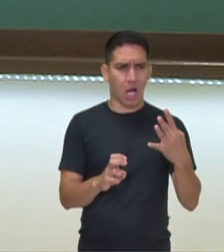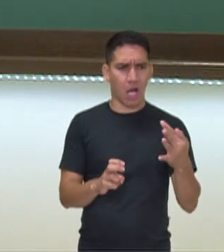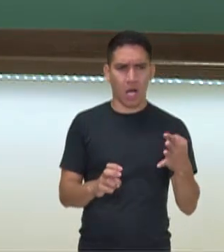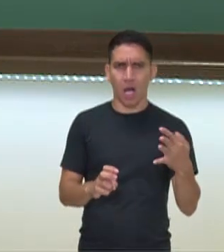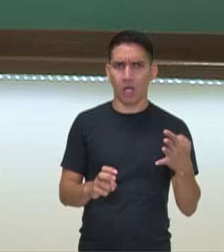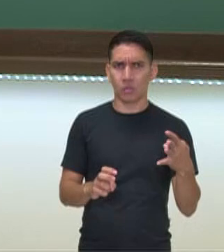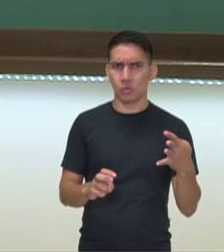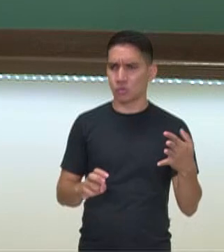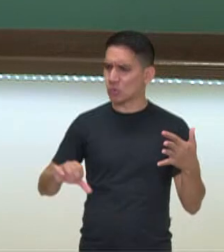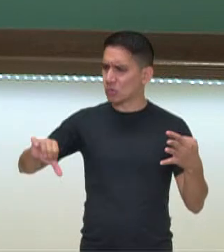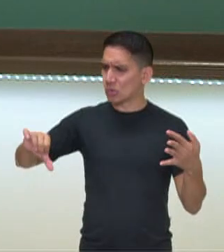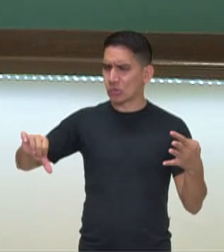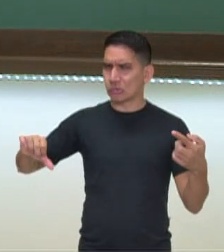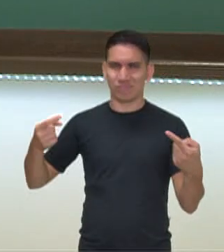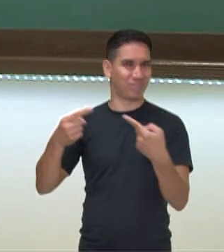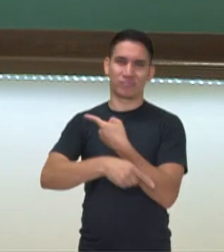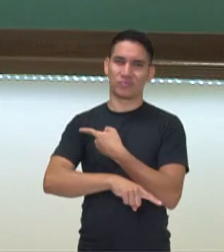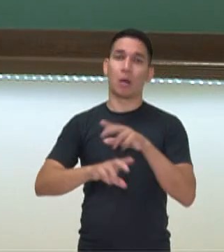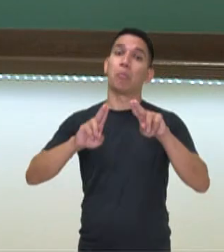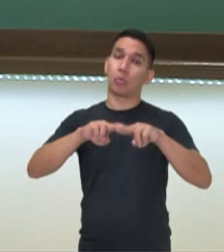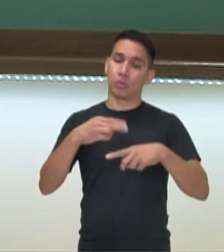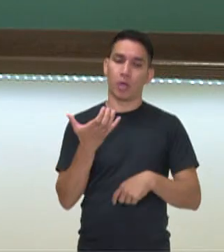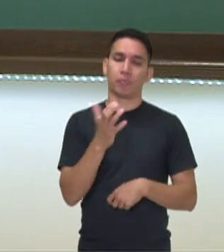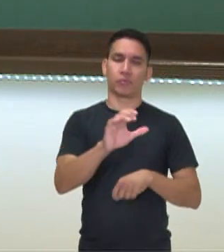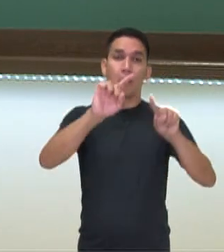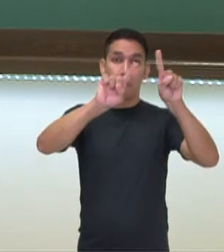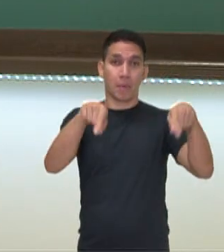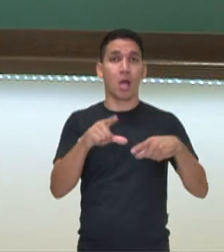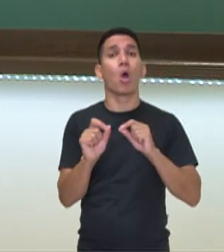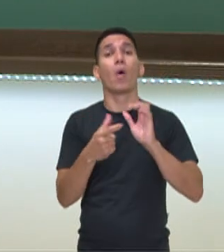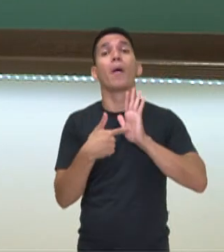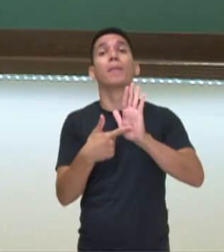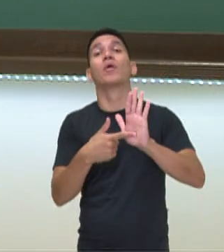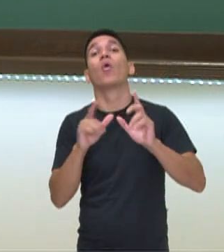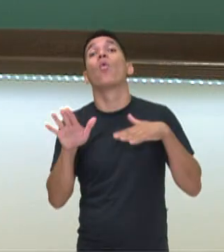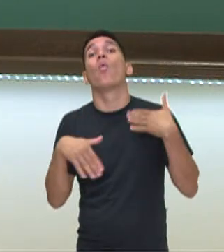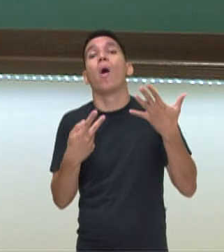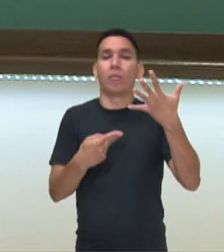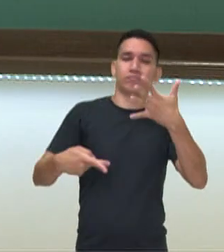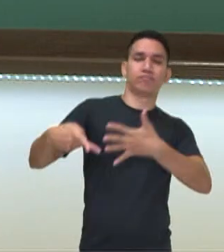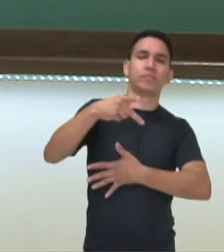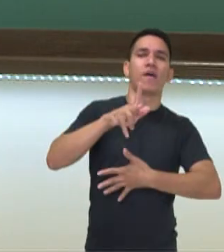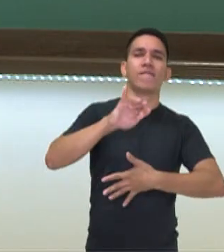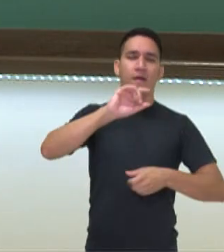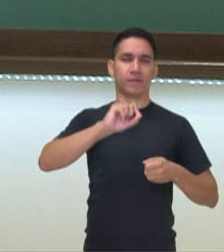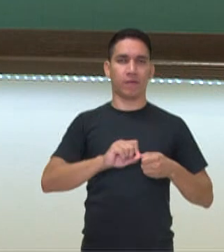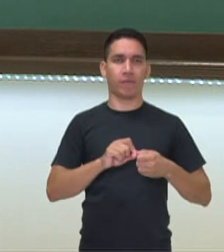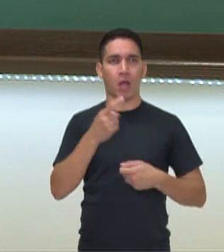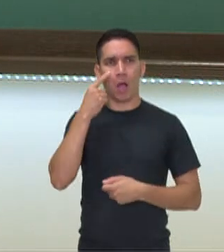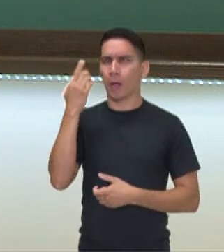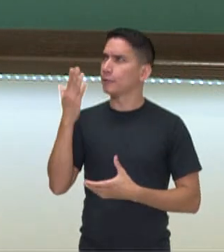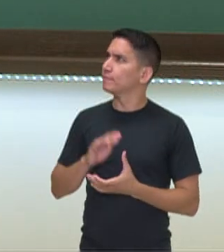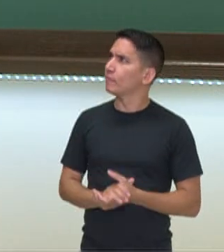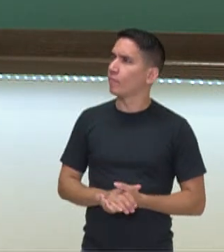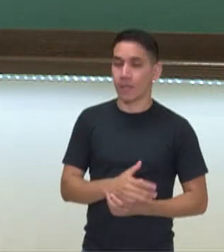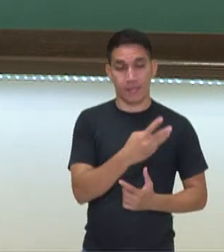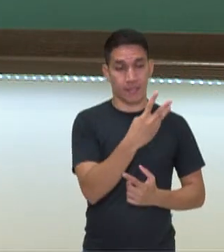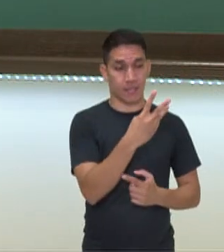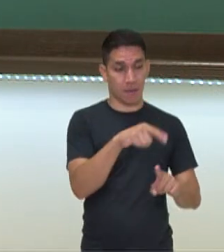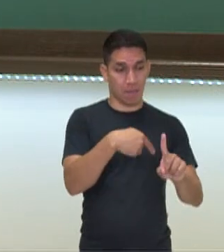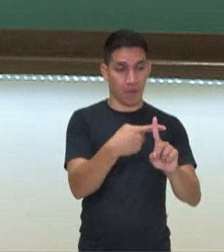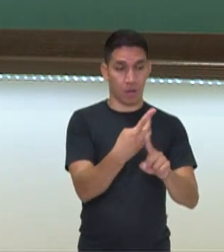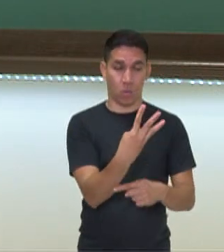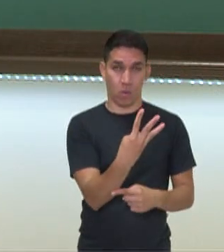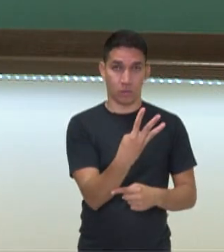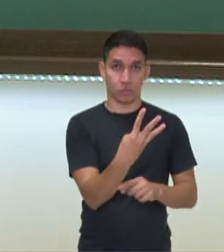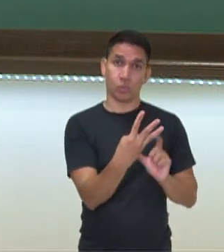ter que pôr um parênteses mostrando o quê? O que eu vou ter que resolver primeiro. Então, vamos ver aqui, ó. Se eu pegar aqui,